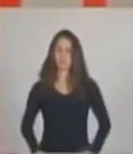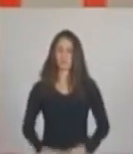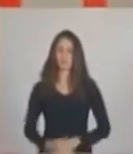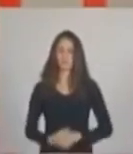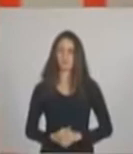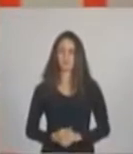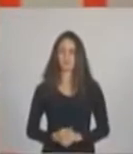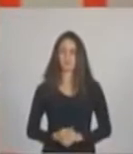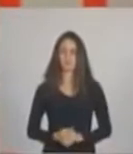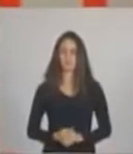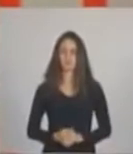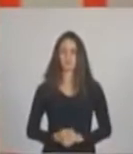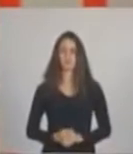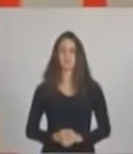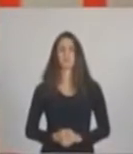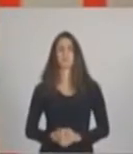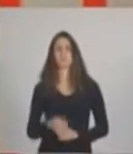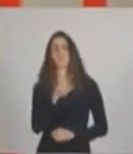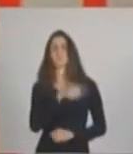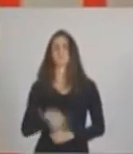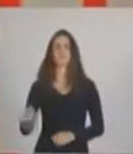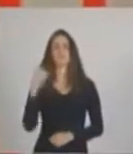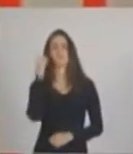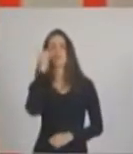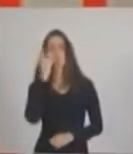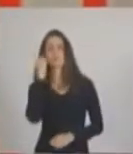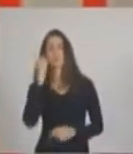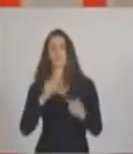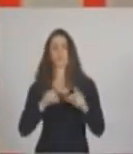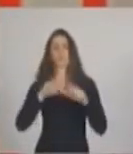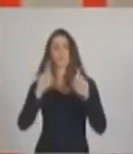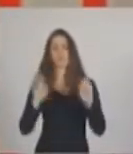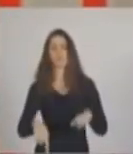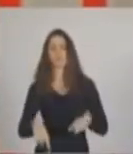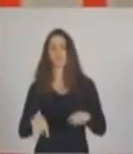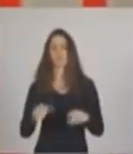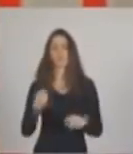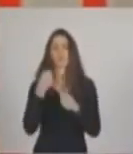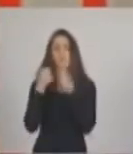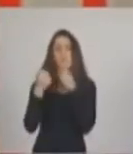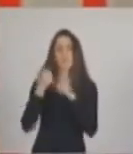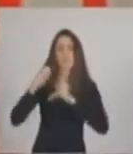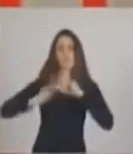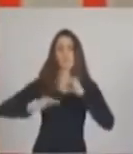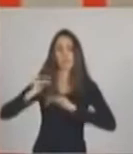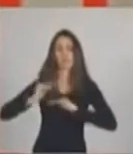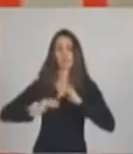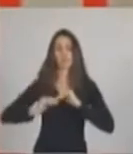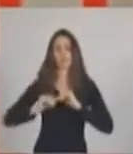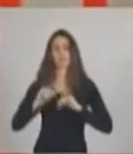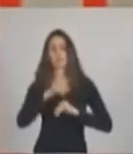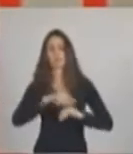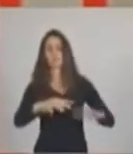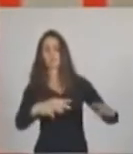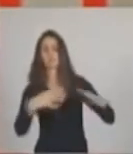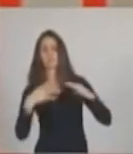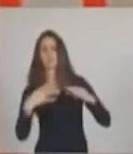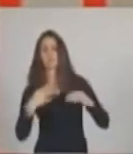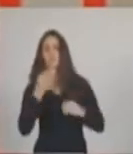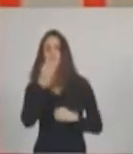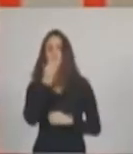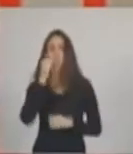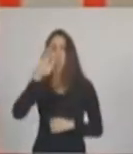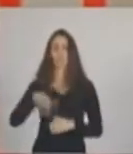Deputadas e deputados, servidores dessa casa, imprensa e público que nos assiste. Uma boa tarde